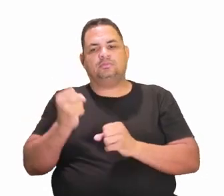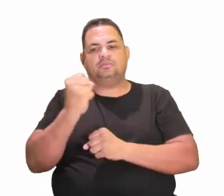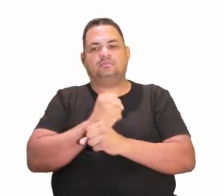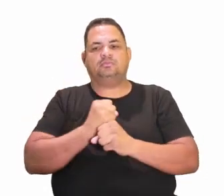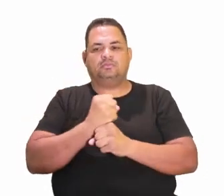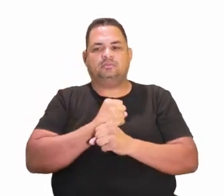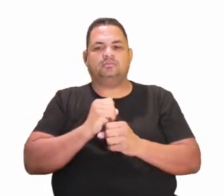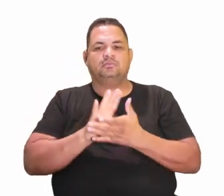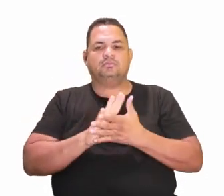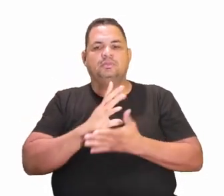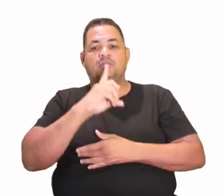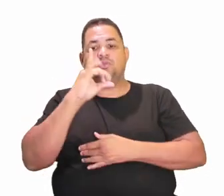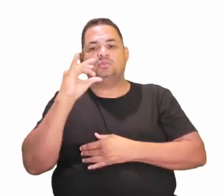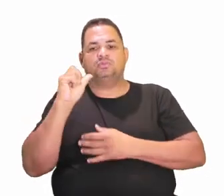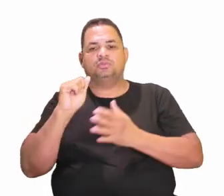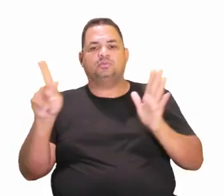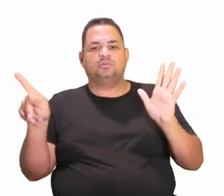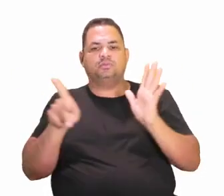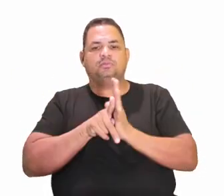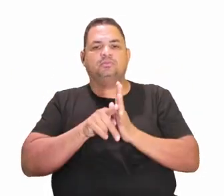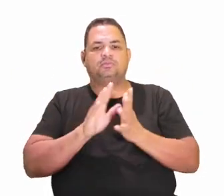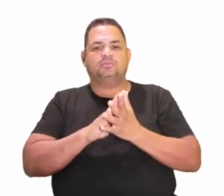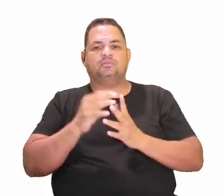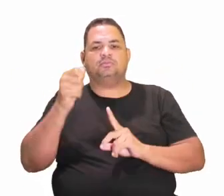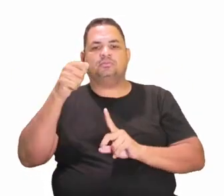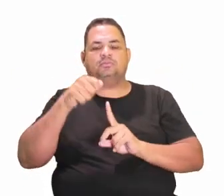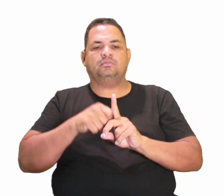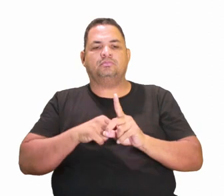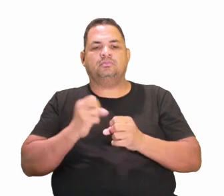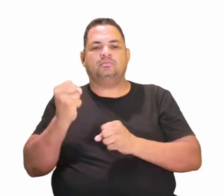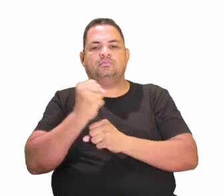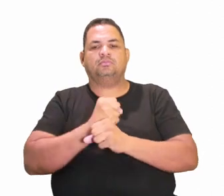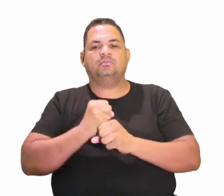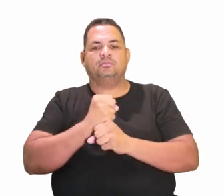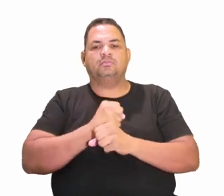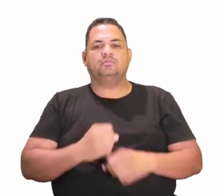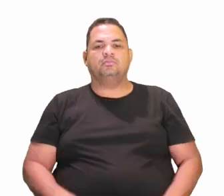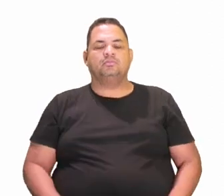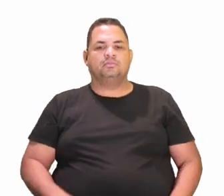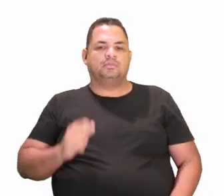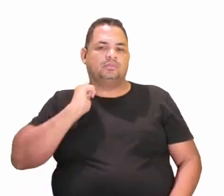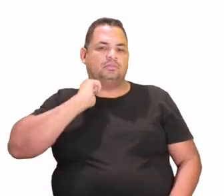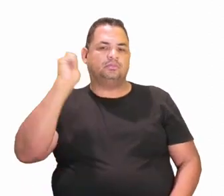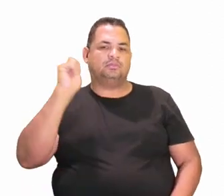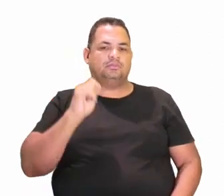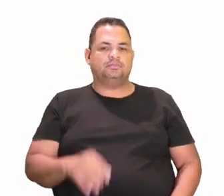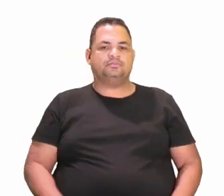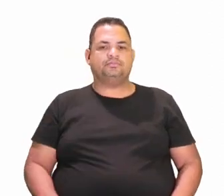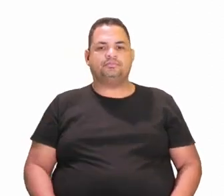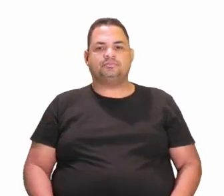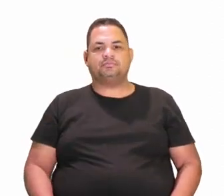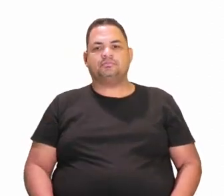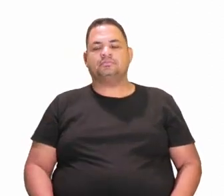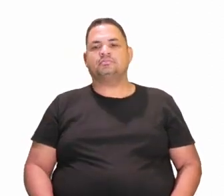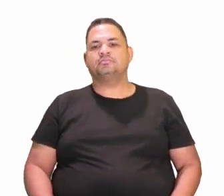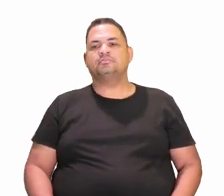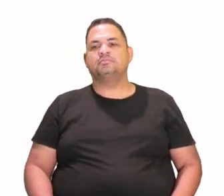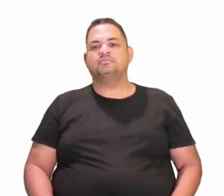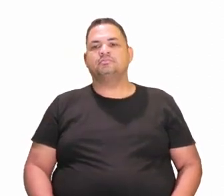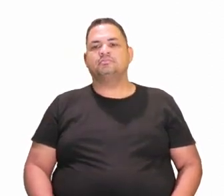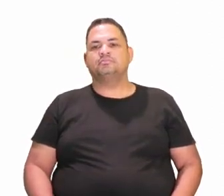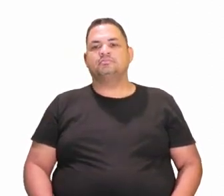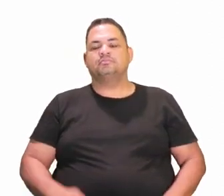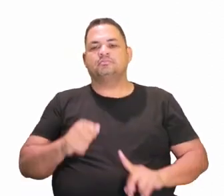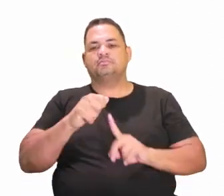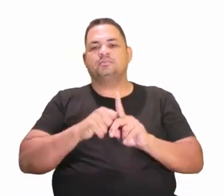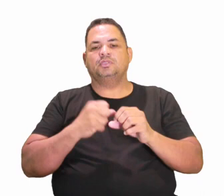certo? Não uma data específica, sim meses do ano. Então, it's in April, é em abril. Vimos as months of the year, os meses